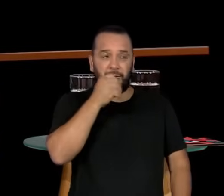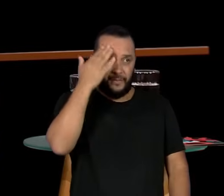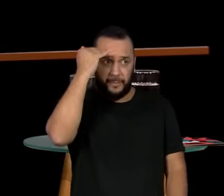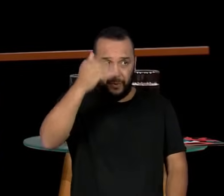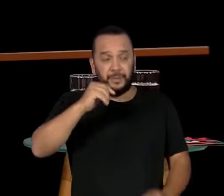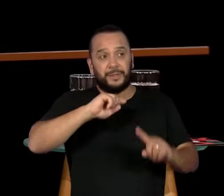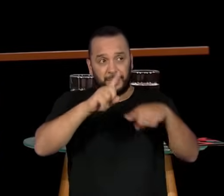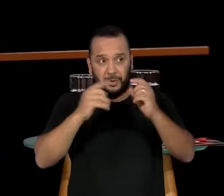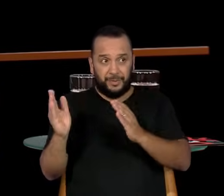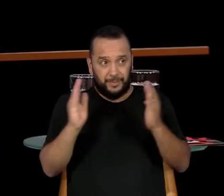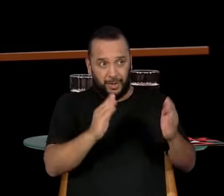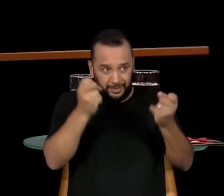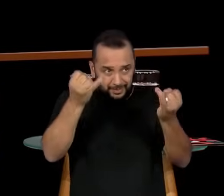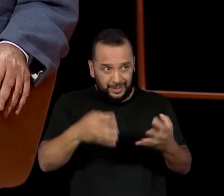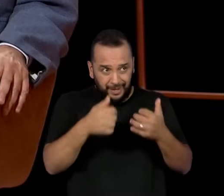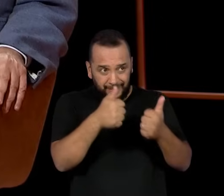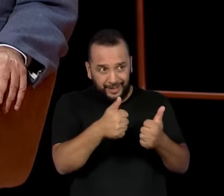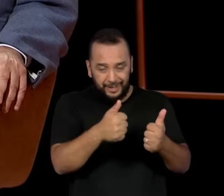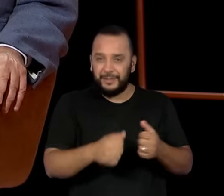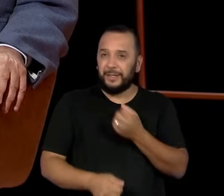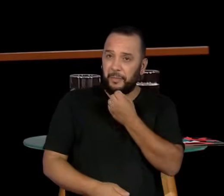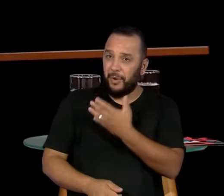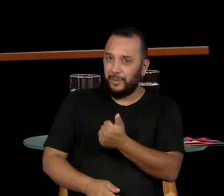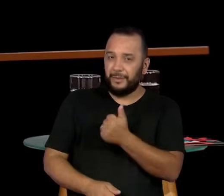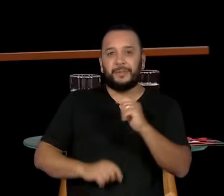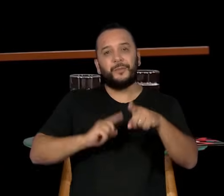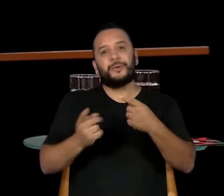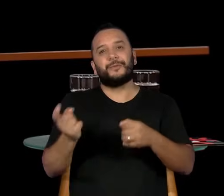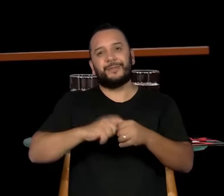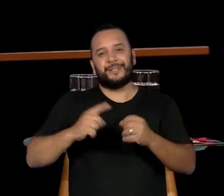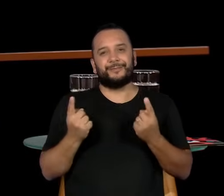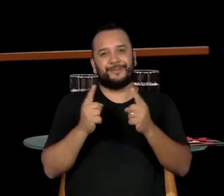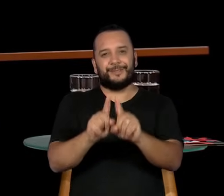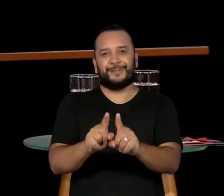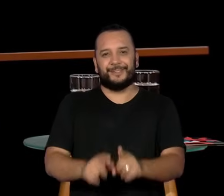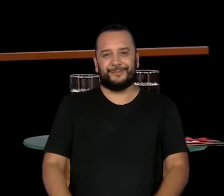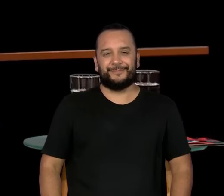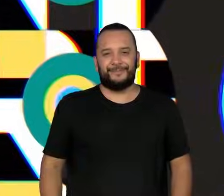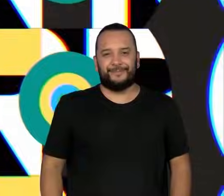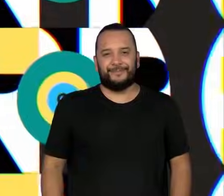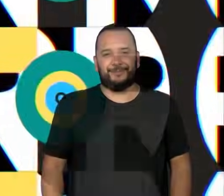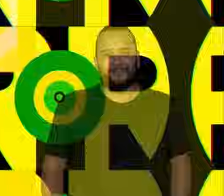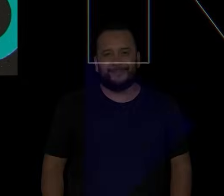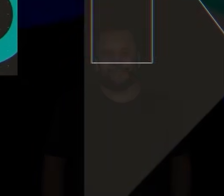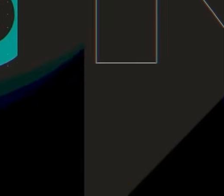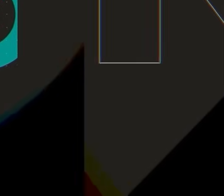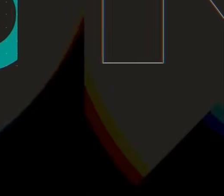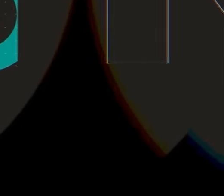falar disso no próximo bloco, tá bom? Tá bom. Voltamos já com Manuel Poladian.